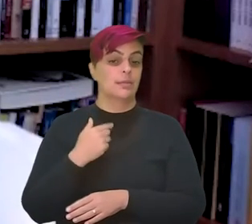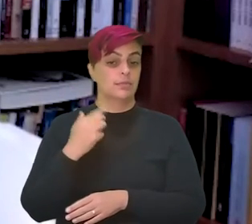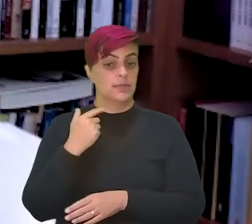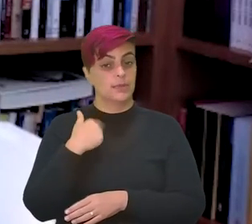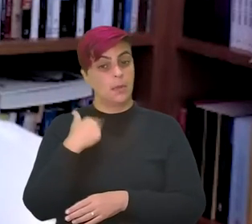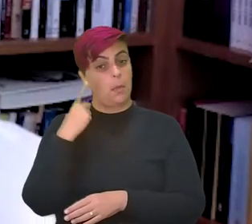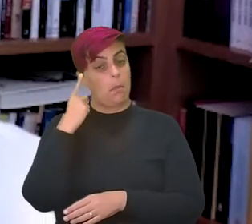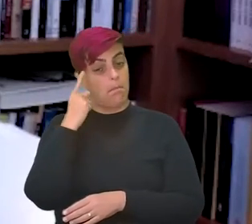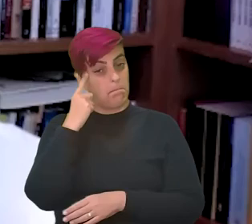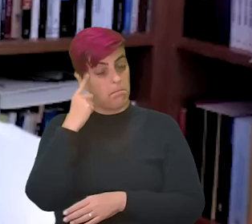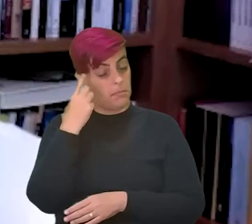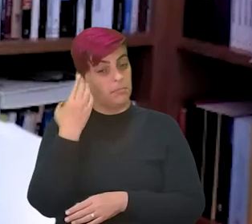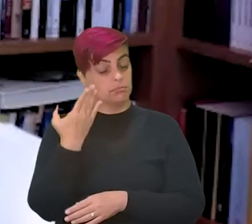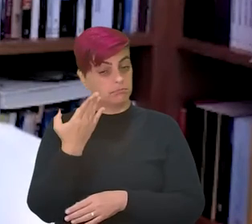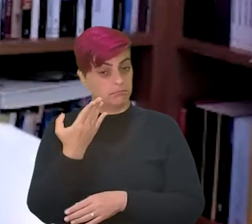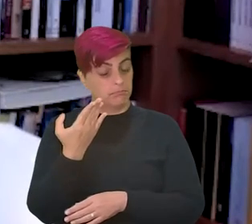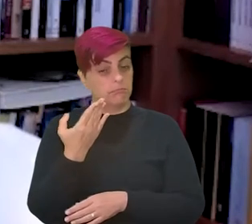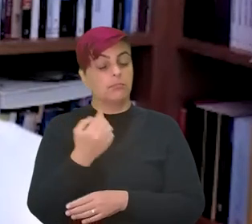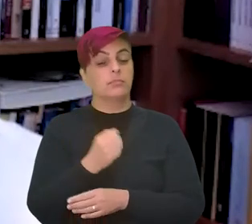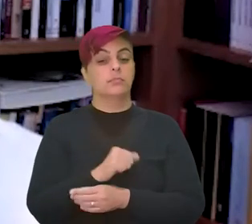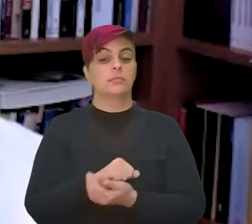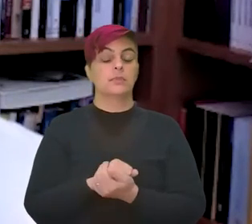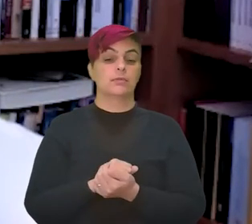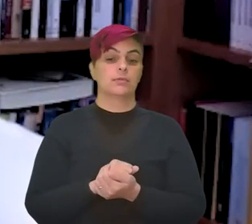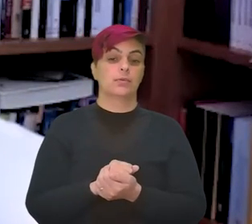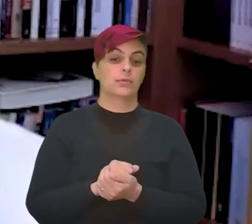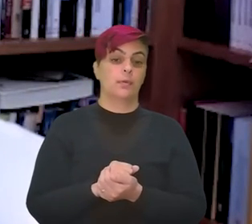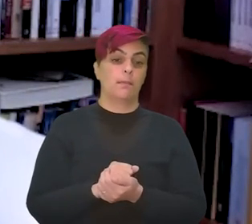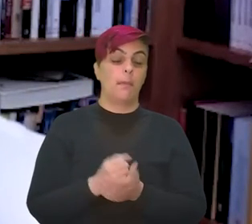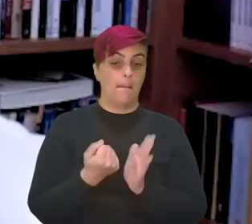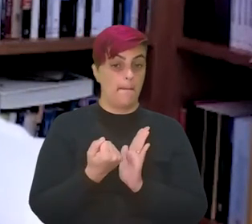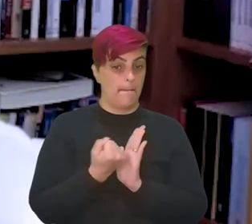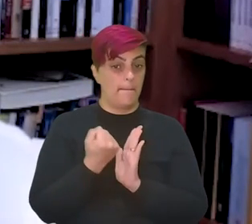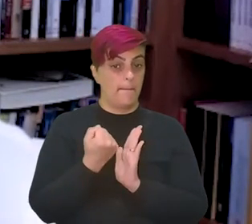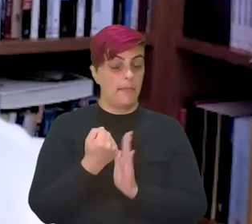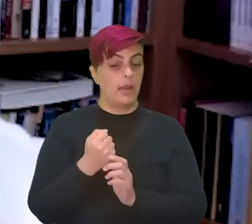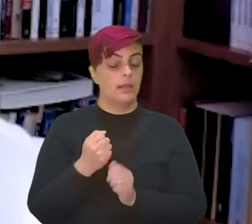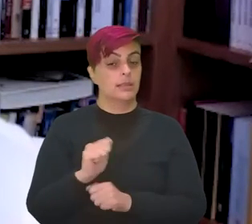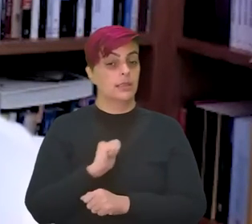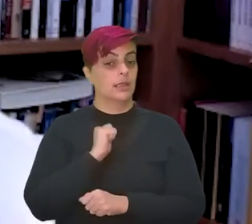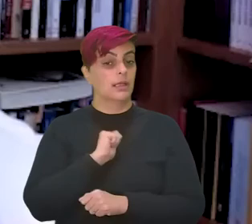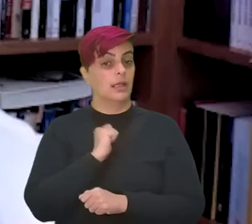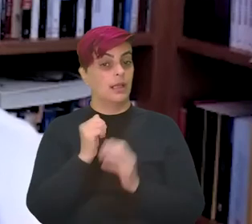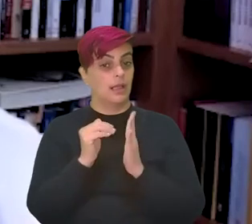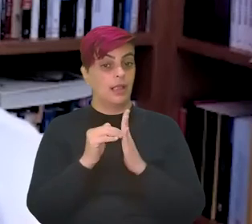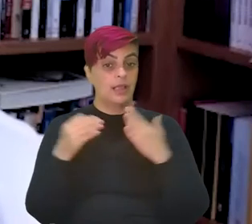que isso está marcado na antropologia até hoje, né?